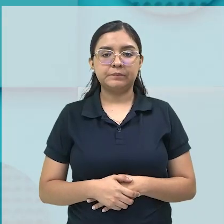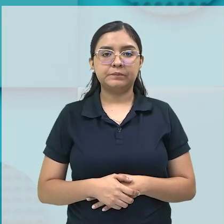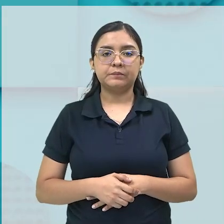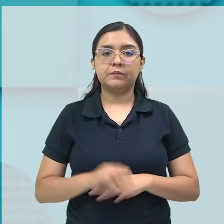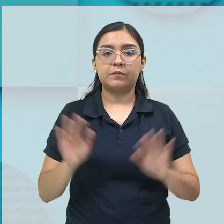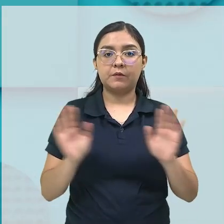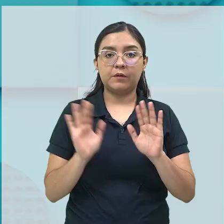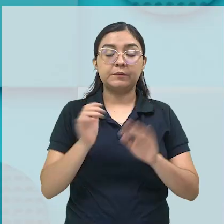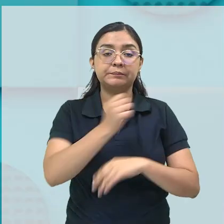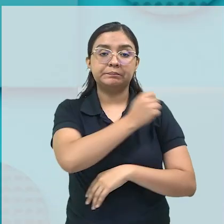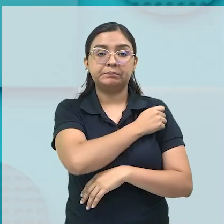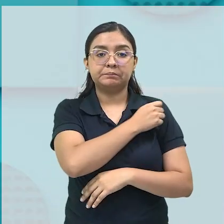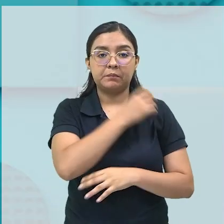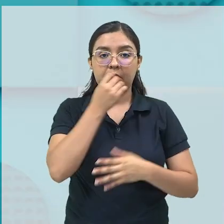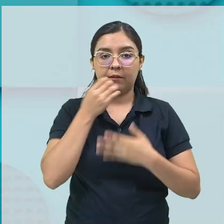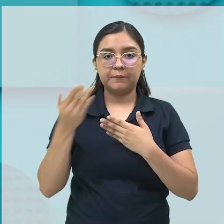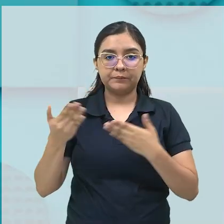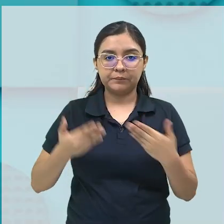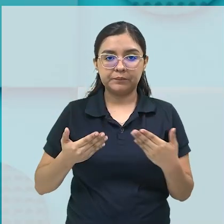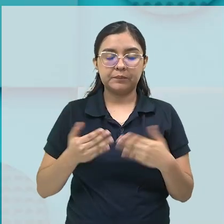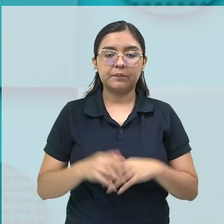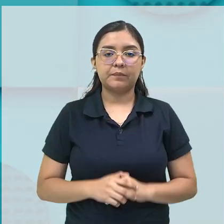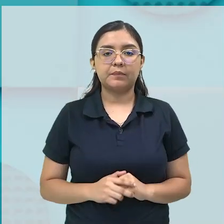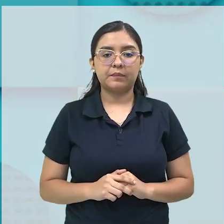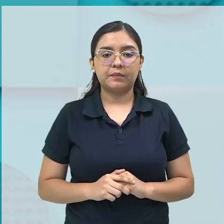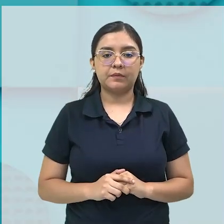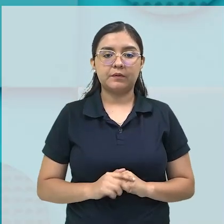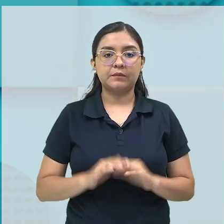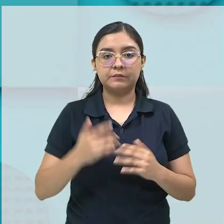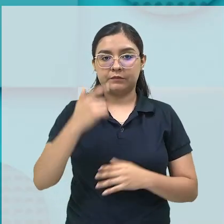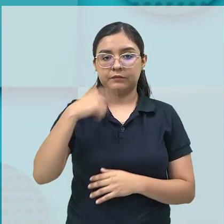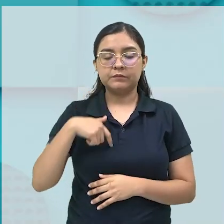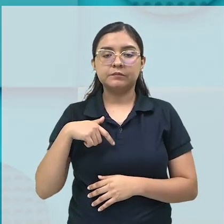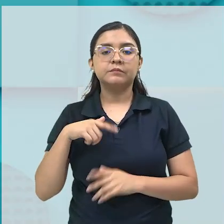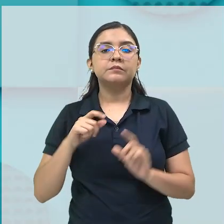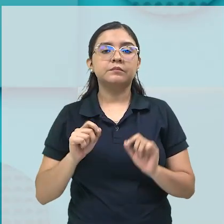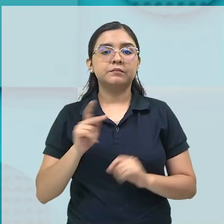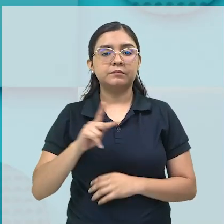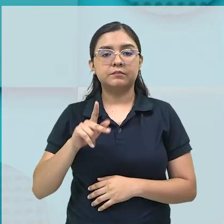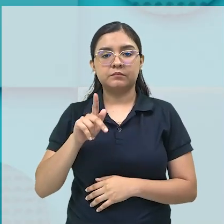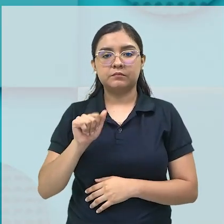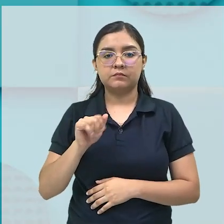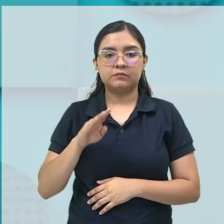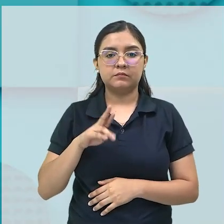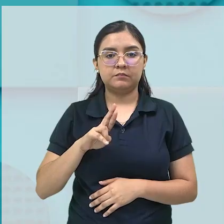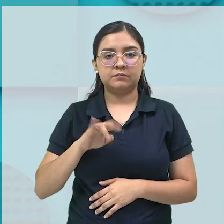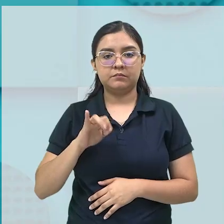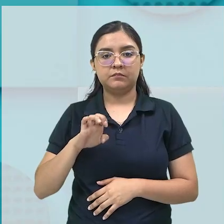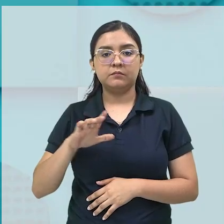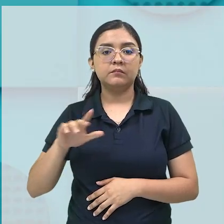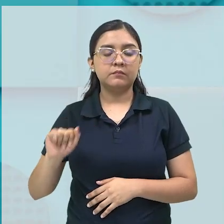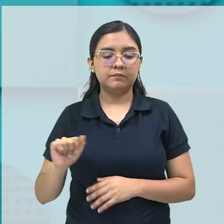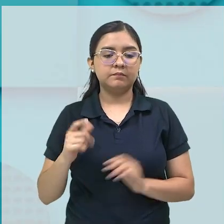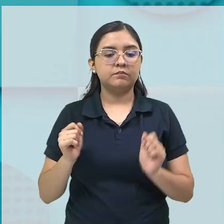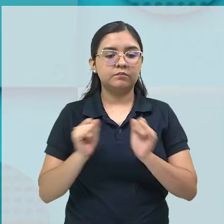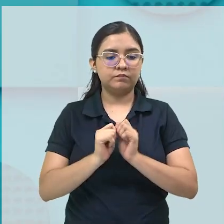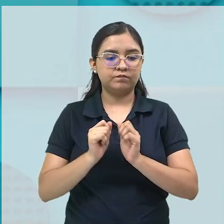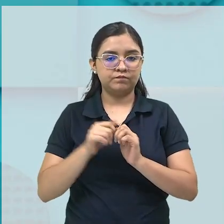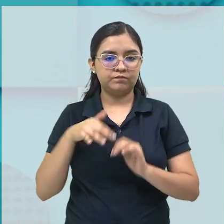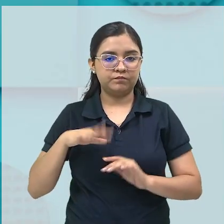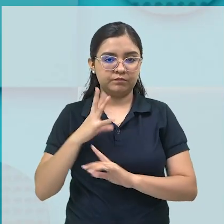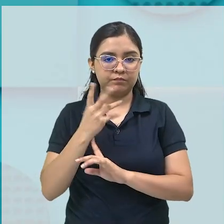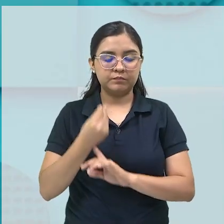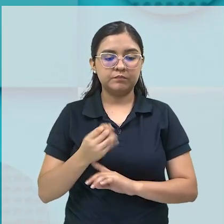Olá, meus artistas queridos, sejam bem-vindos. Eu sou a professora Gabriela e estou acompanhando vocês nesta jornada pelo mundo